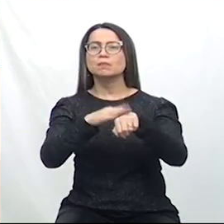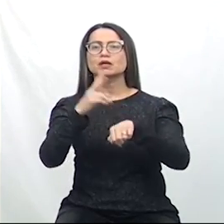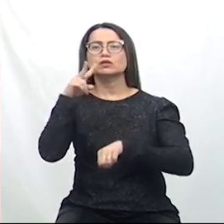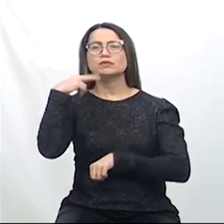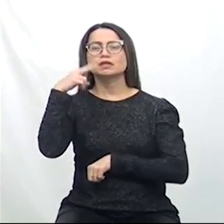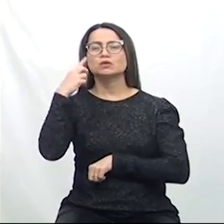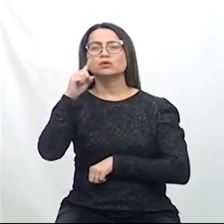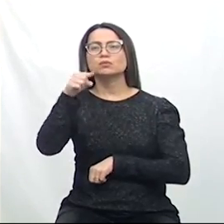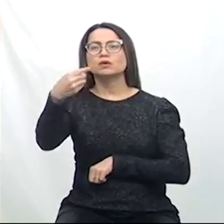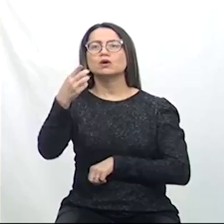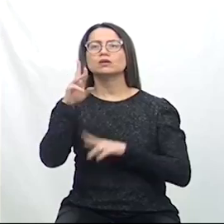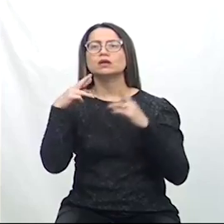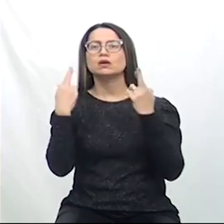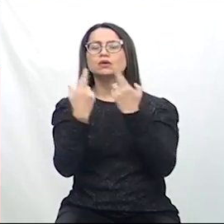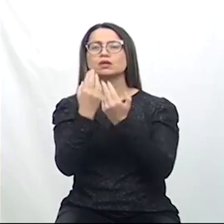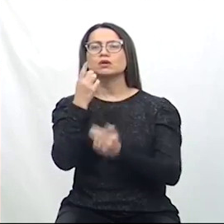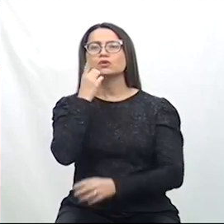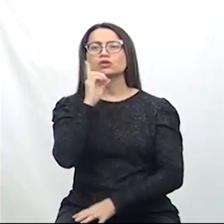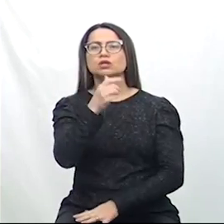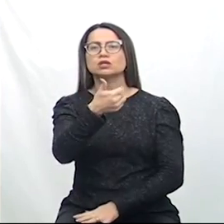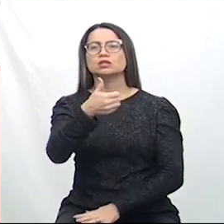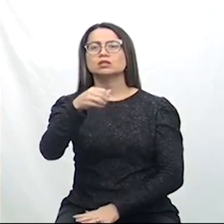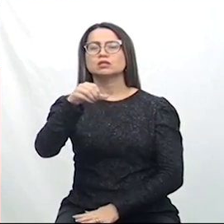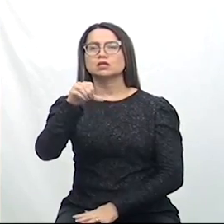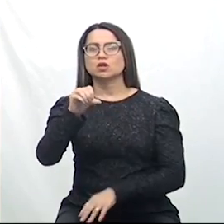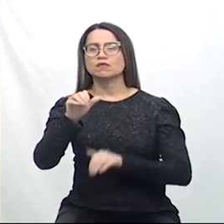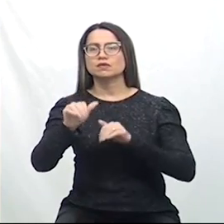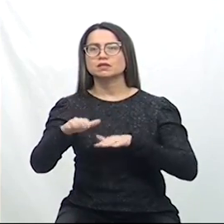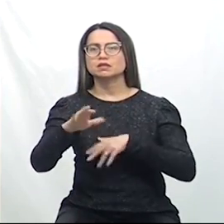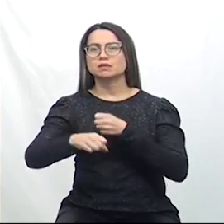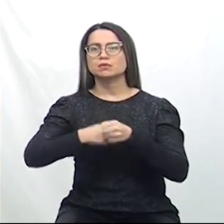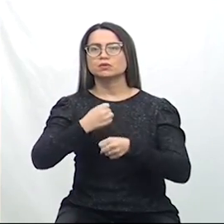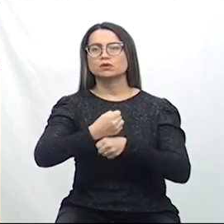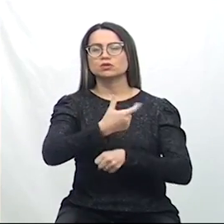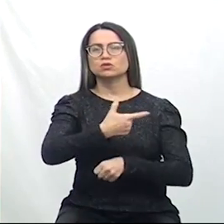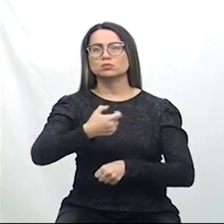dia 19 de 9 de 2022,